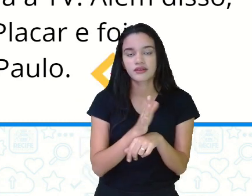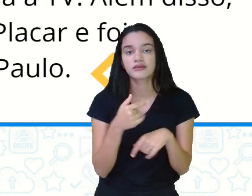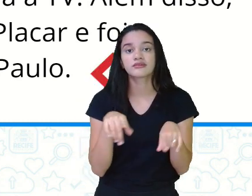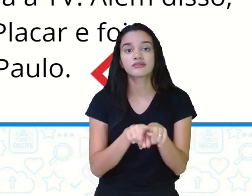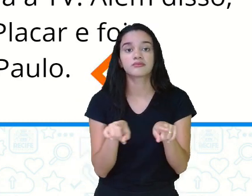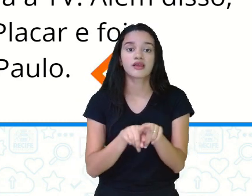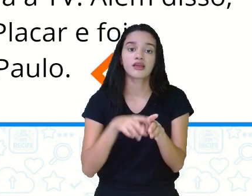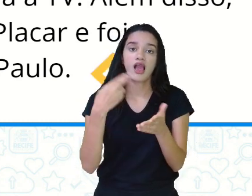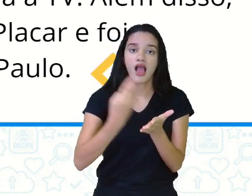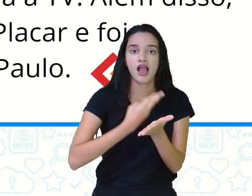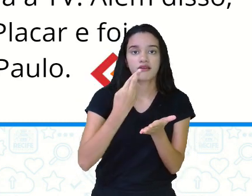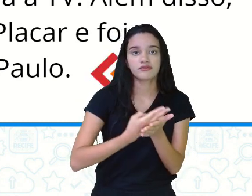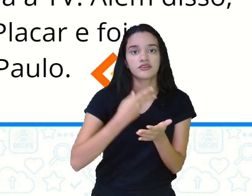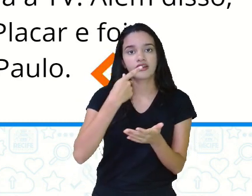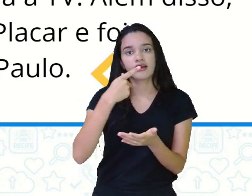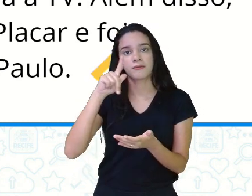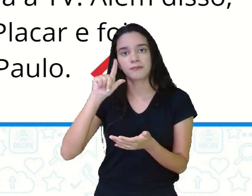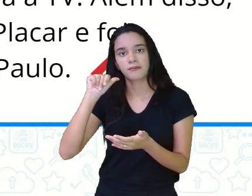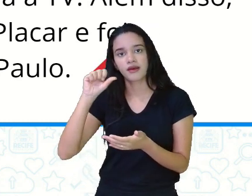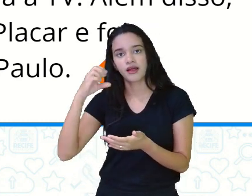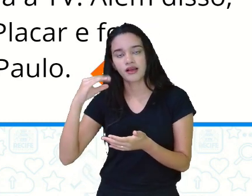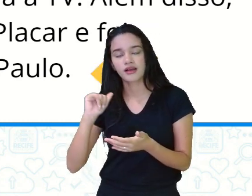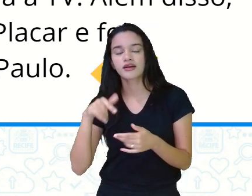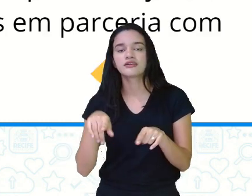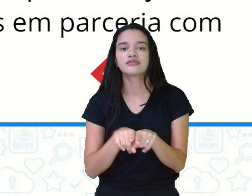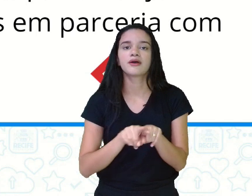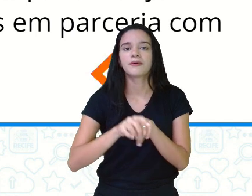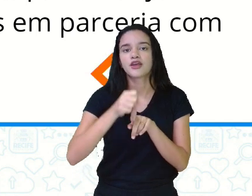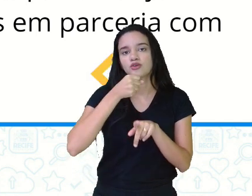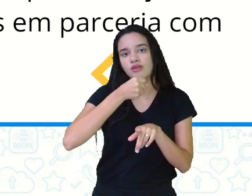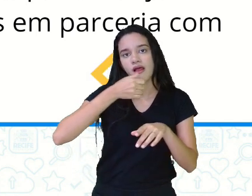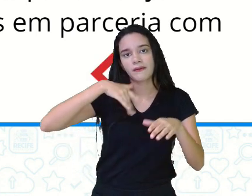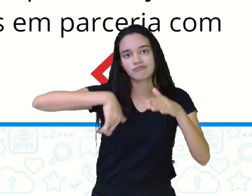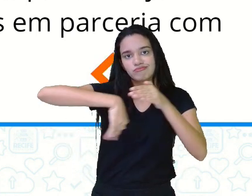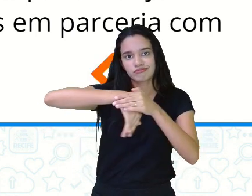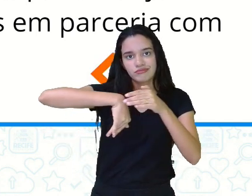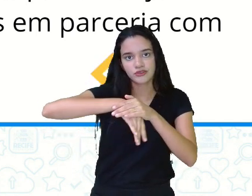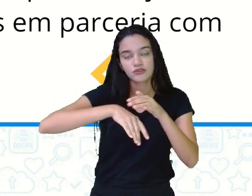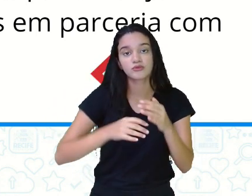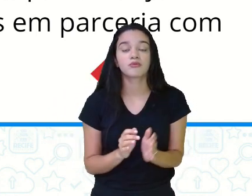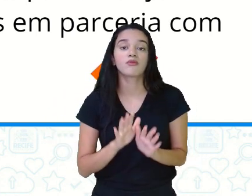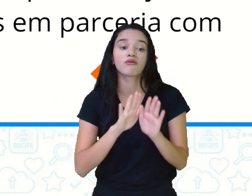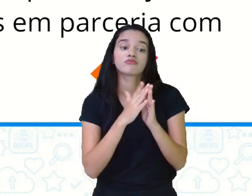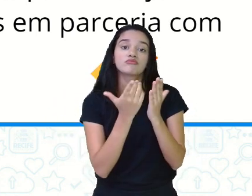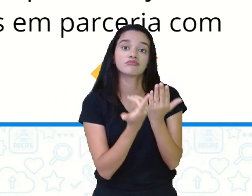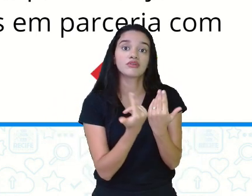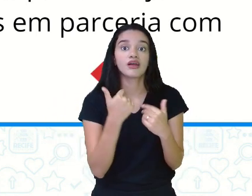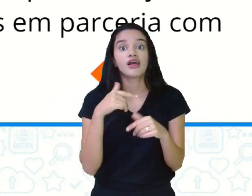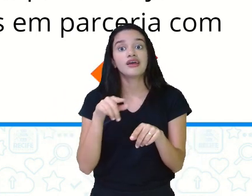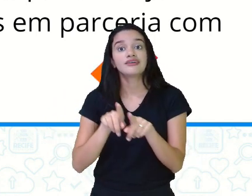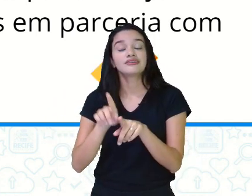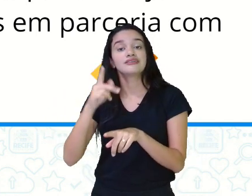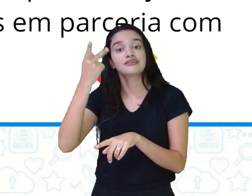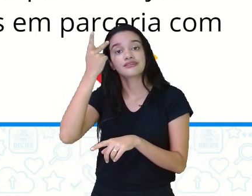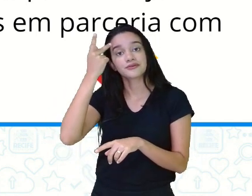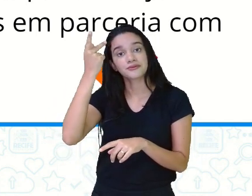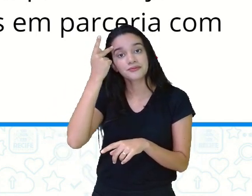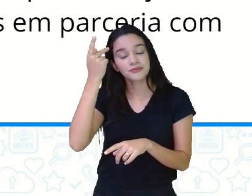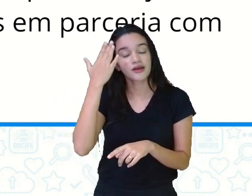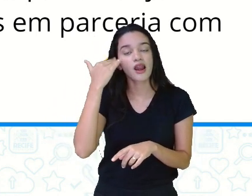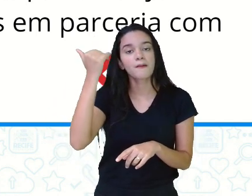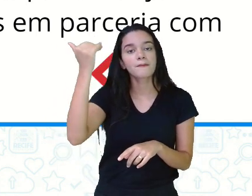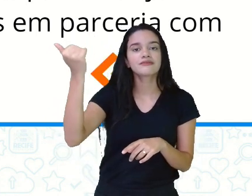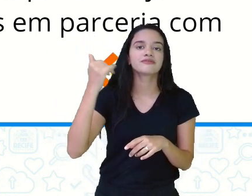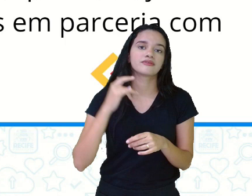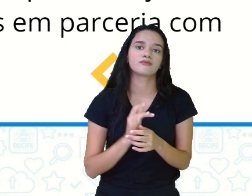Revista Placar e foi colunista de esportes na Folha de São Paulo. Entre suas obras mais famosas para o